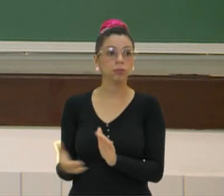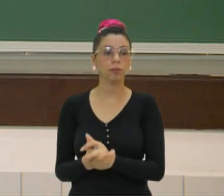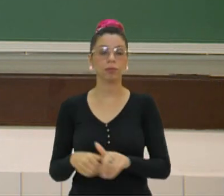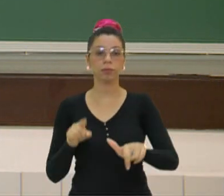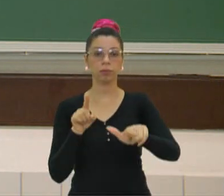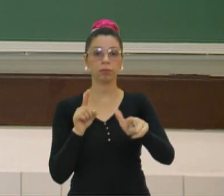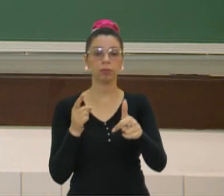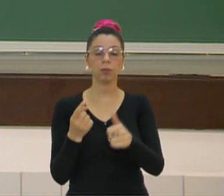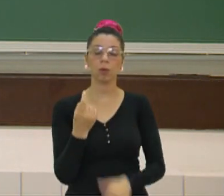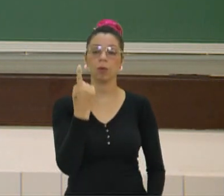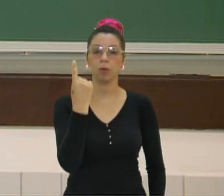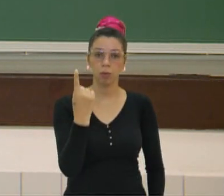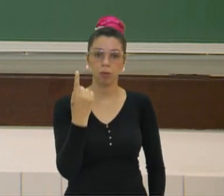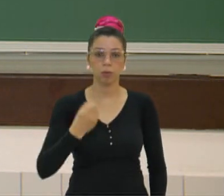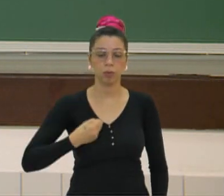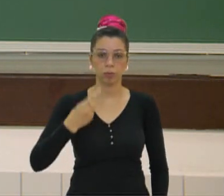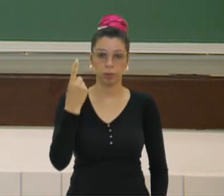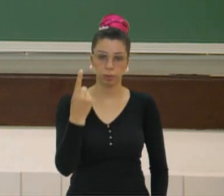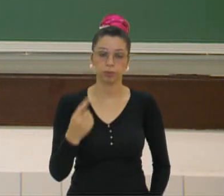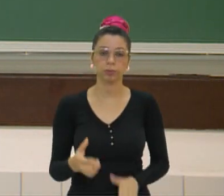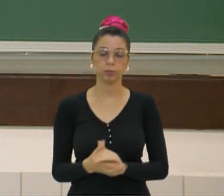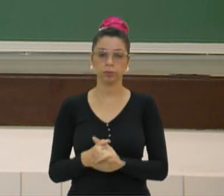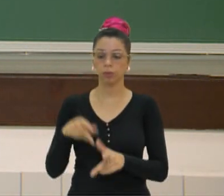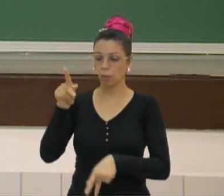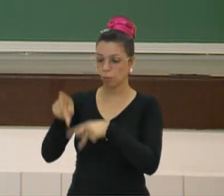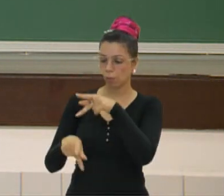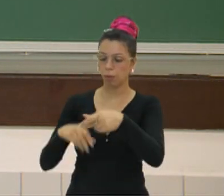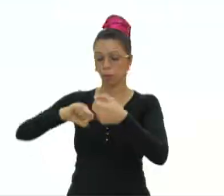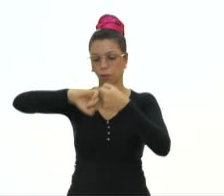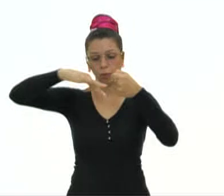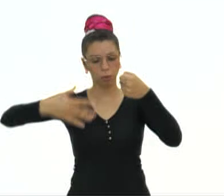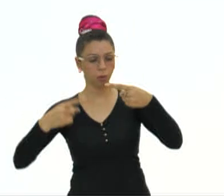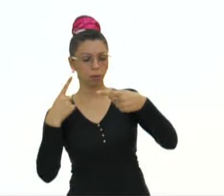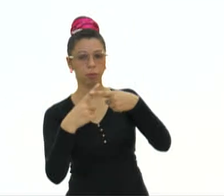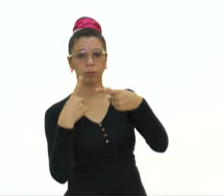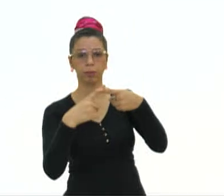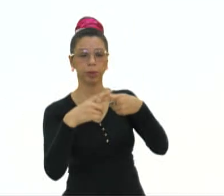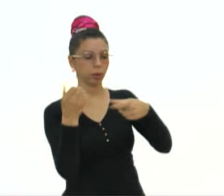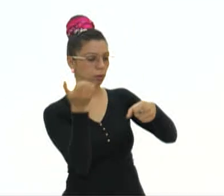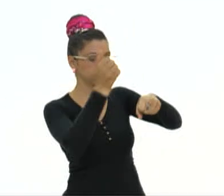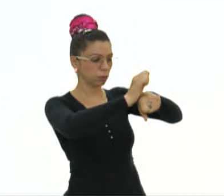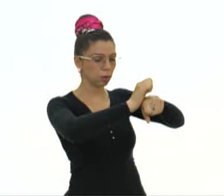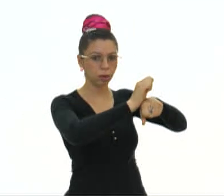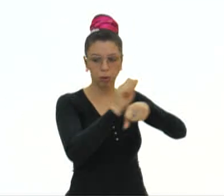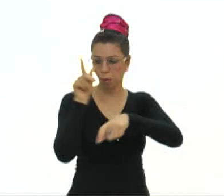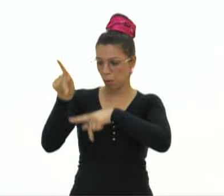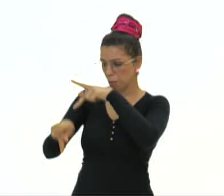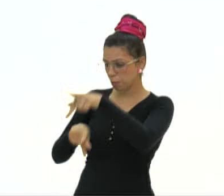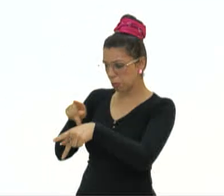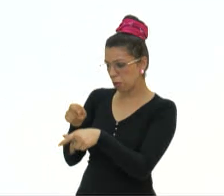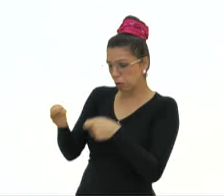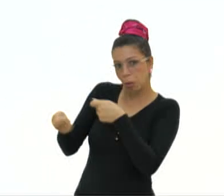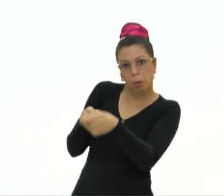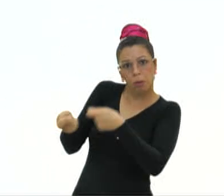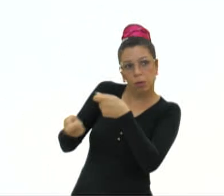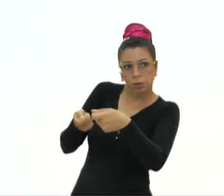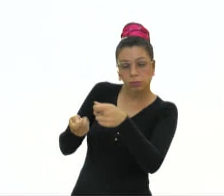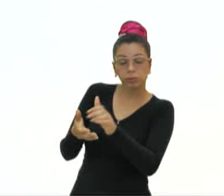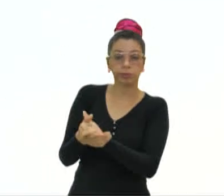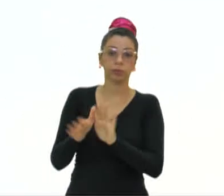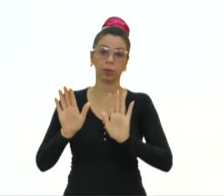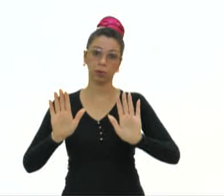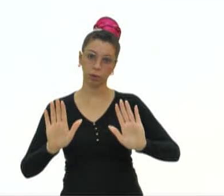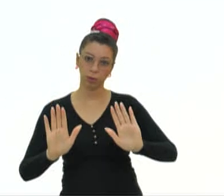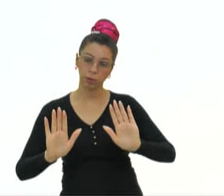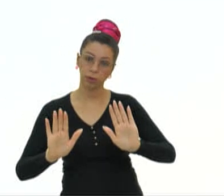aqui. Será que é certo isto? O populismo é democrático, pois o Estado mantém as massas sob controle? Veja que tem uma contradição.